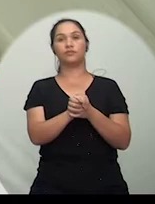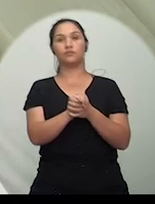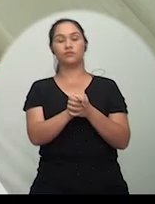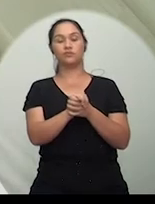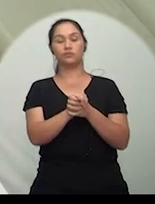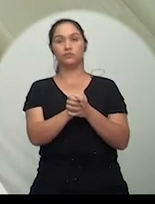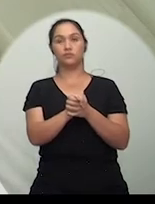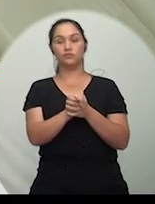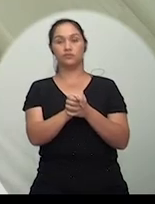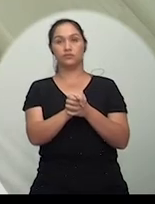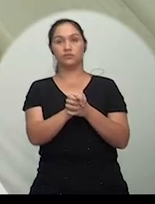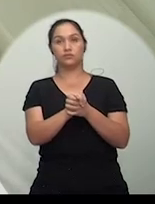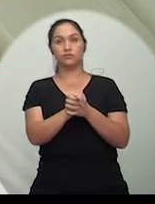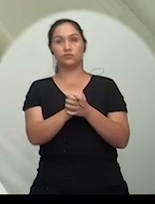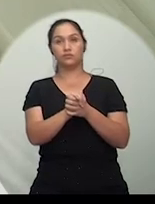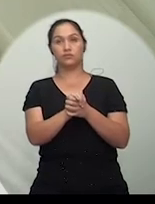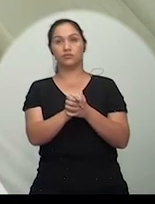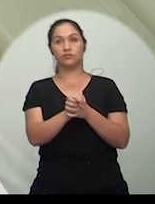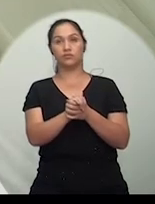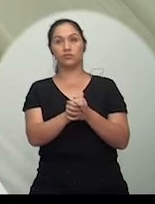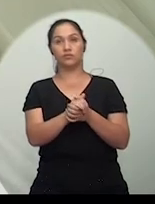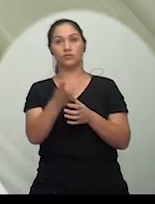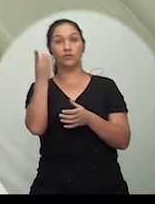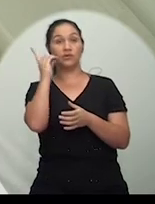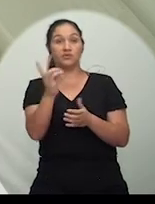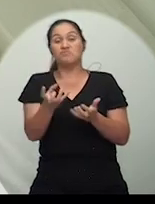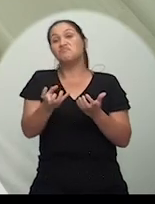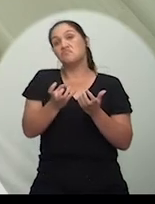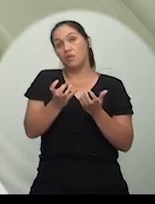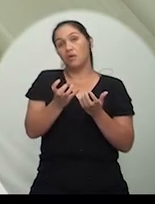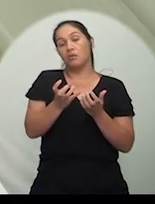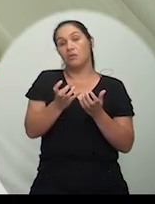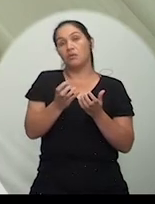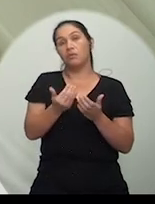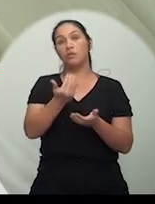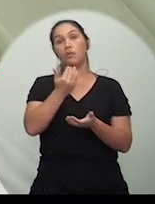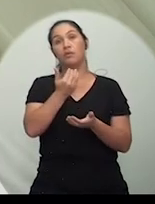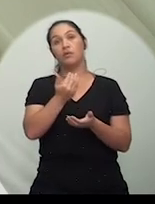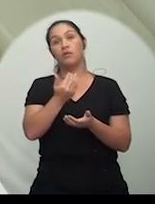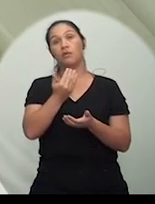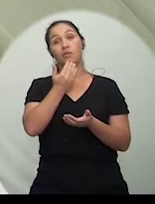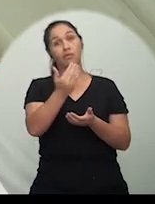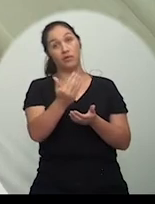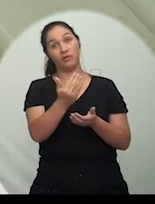das comissões para o dia que desejarem, preferencialmente na terça-feira.